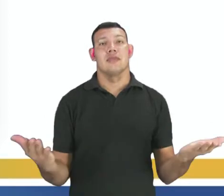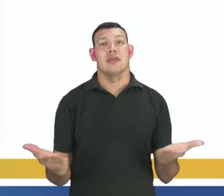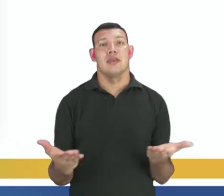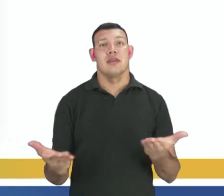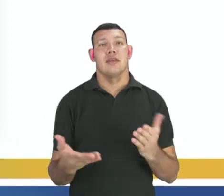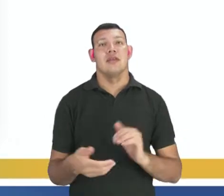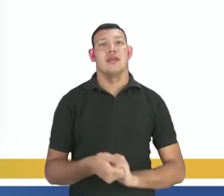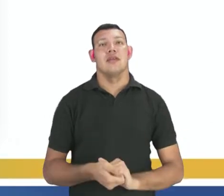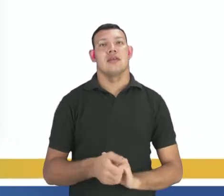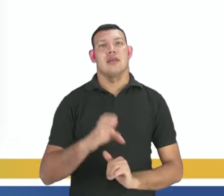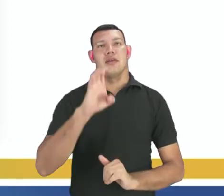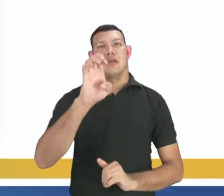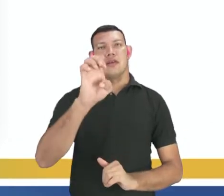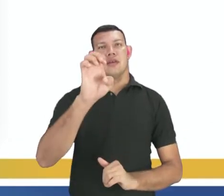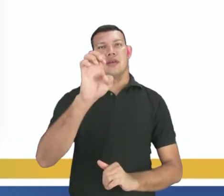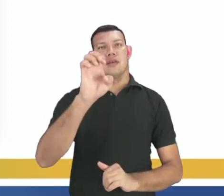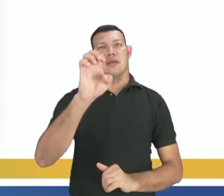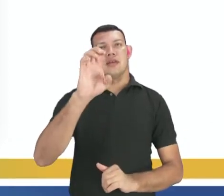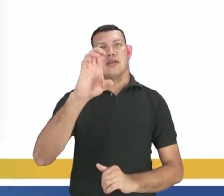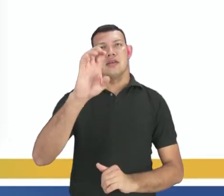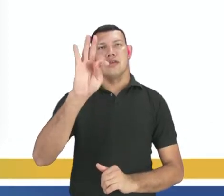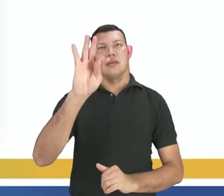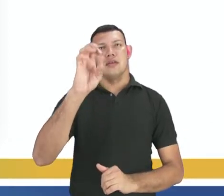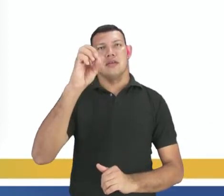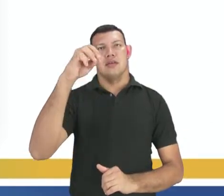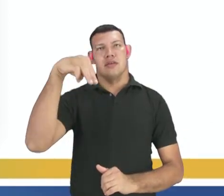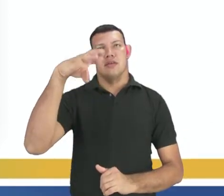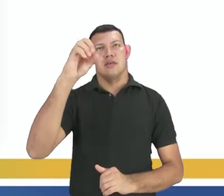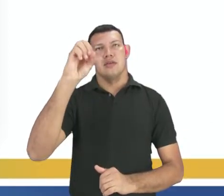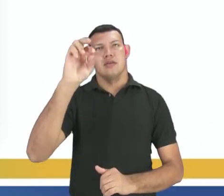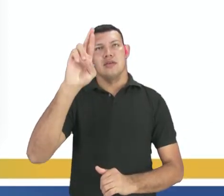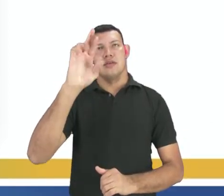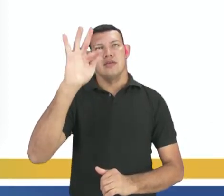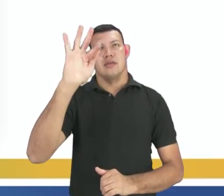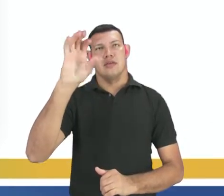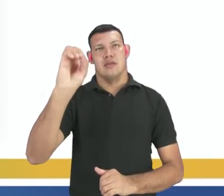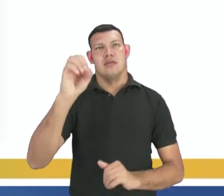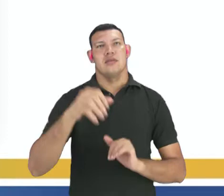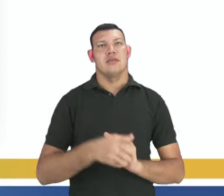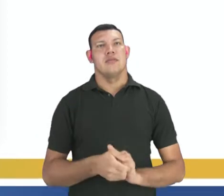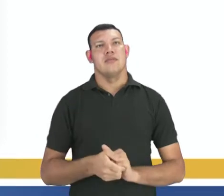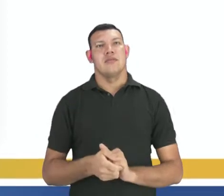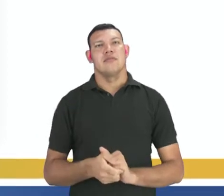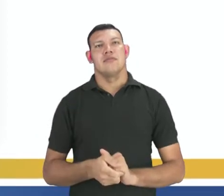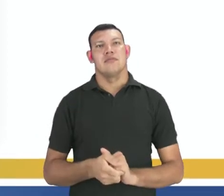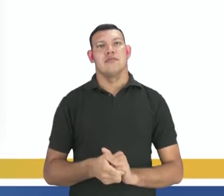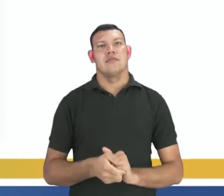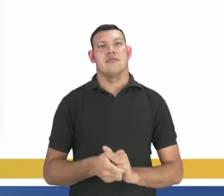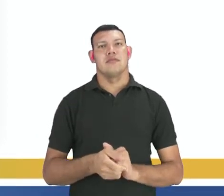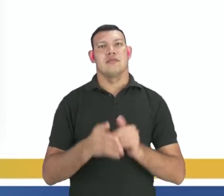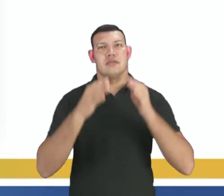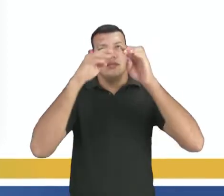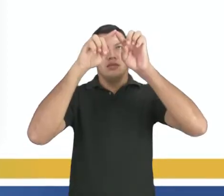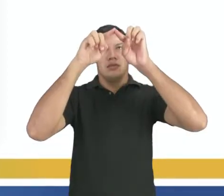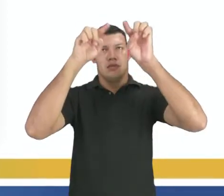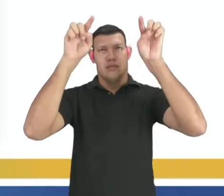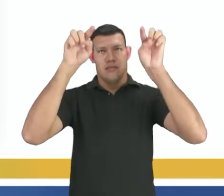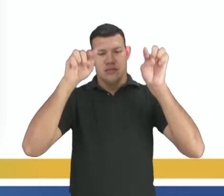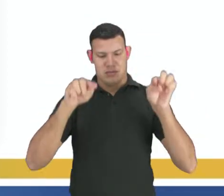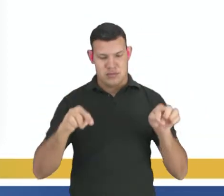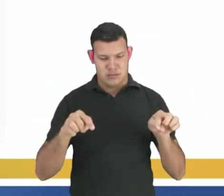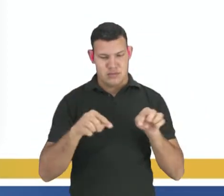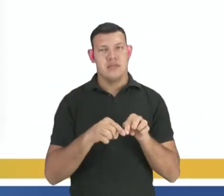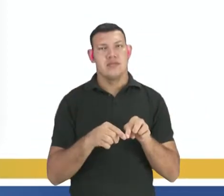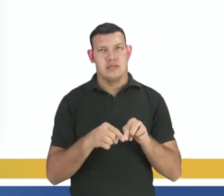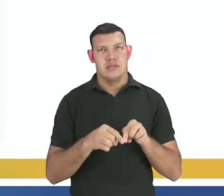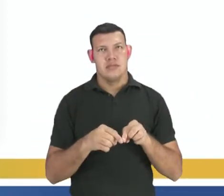o ectomorfo, que normalmente são pessoas com formato de corpo retangular. Na maioria dos casos, o